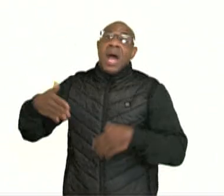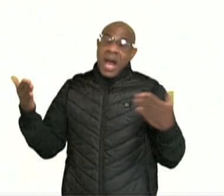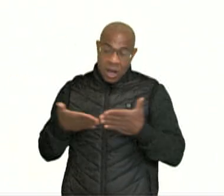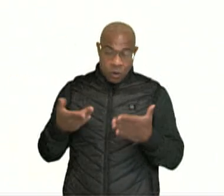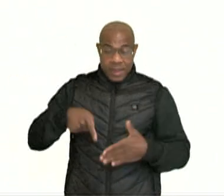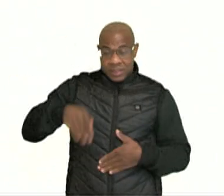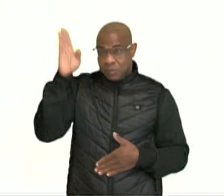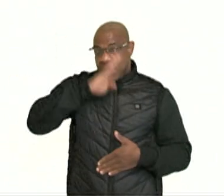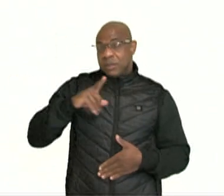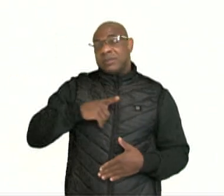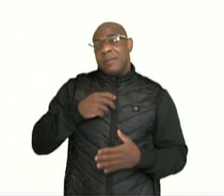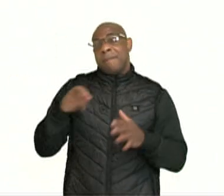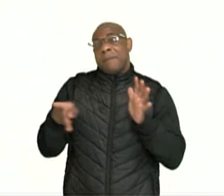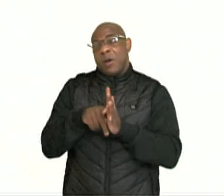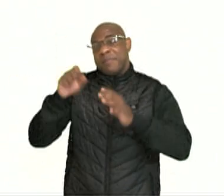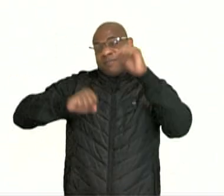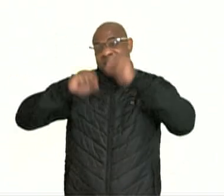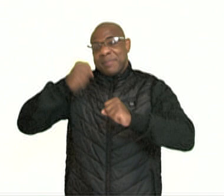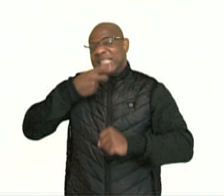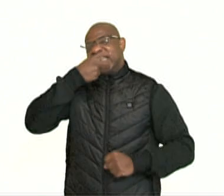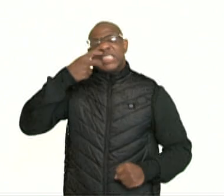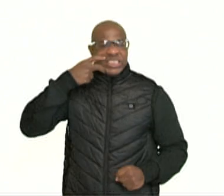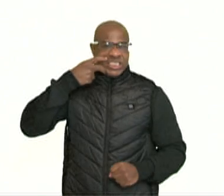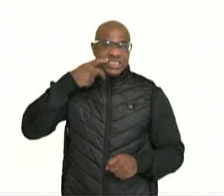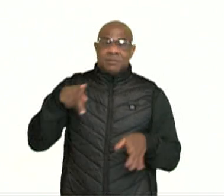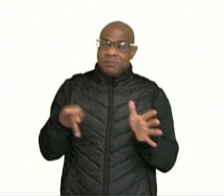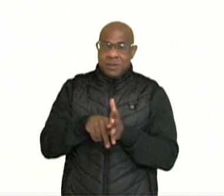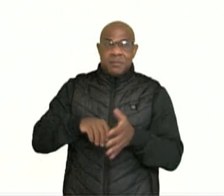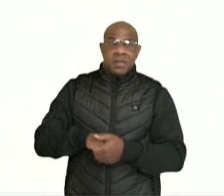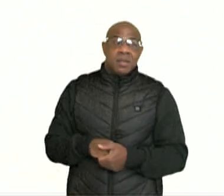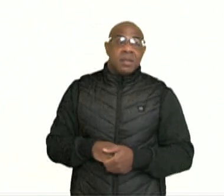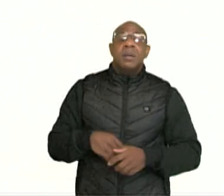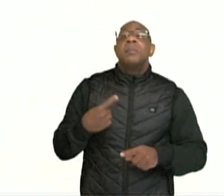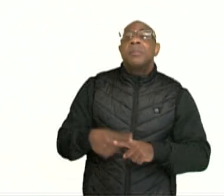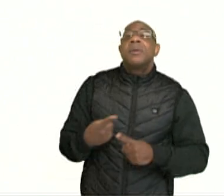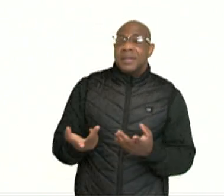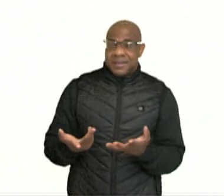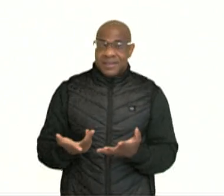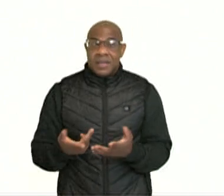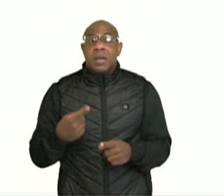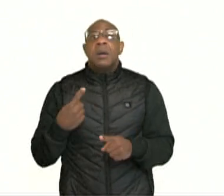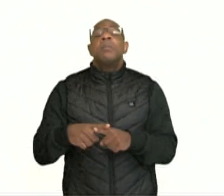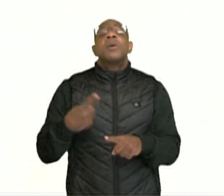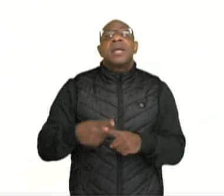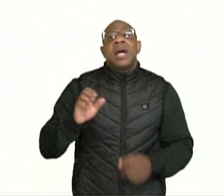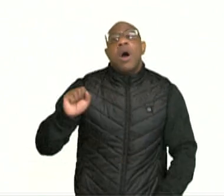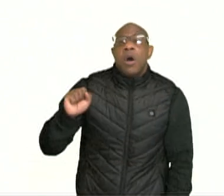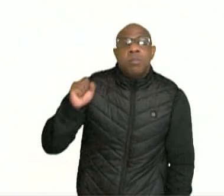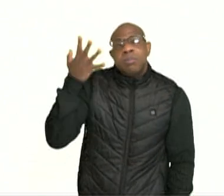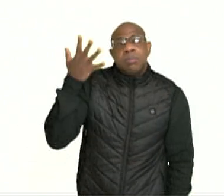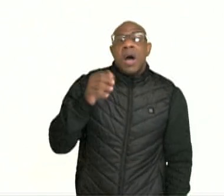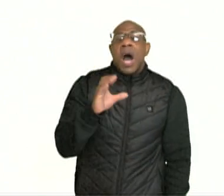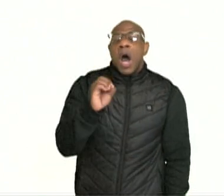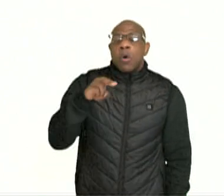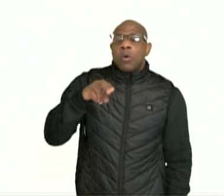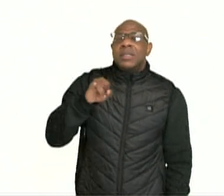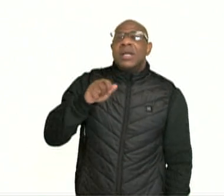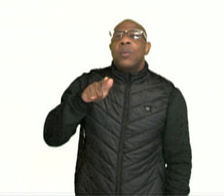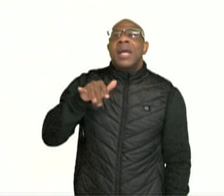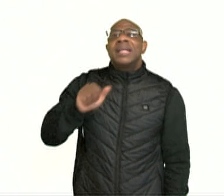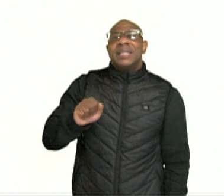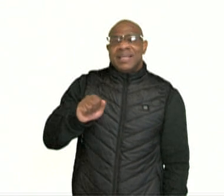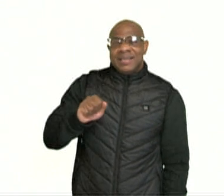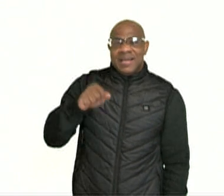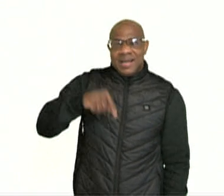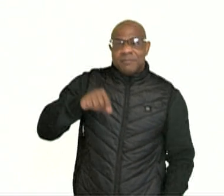consequência. Qual é a consequência de produzir no Brasil? Ficar mais barato. Qual é a causa de ter ficado mais barato? Tá